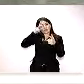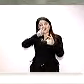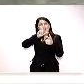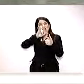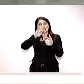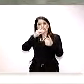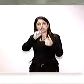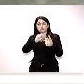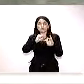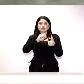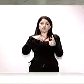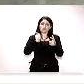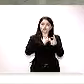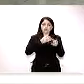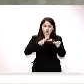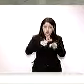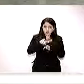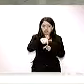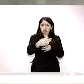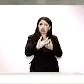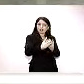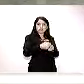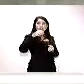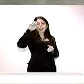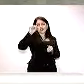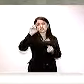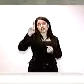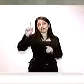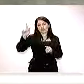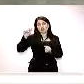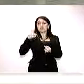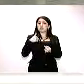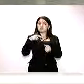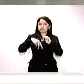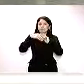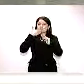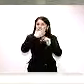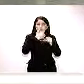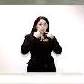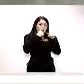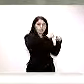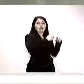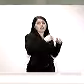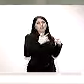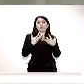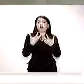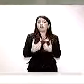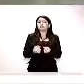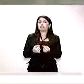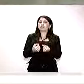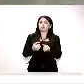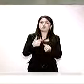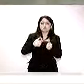medidas de saneamento nessa conformidade acompanha o sdg voto pelo provimento do recurso reformando a decisão